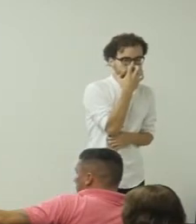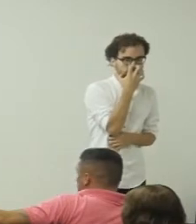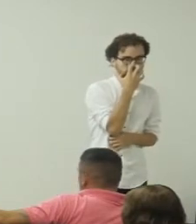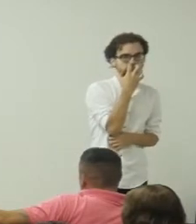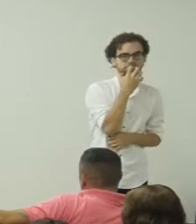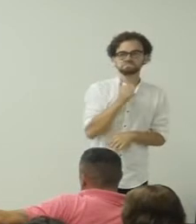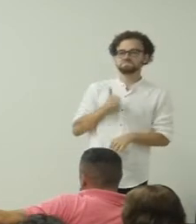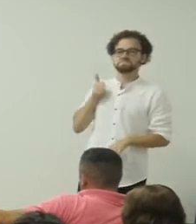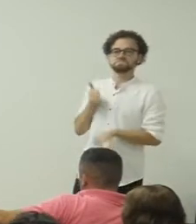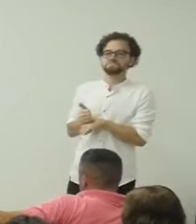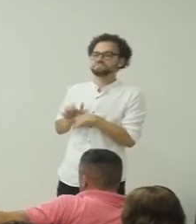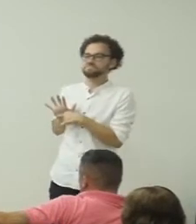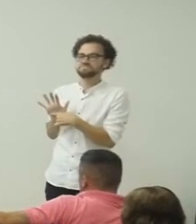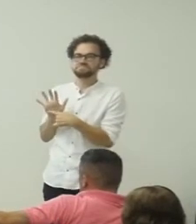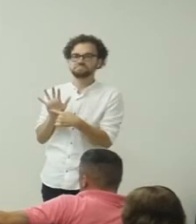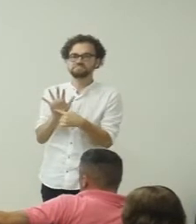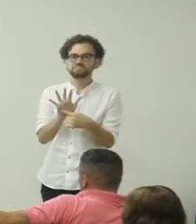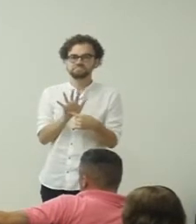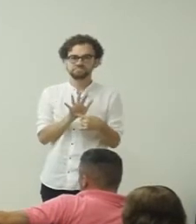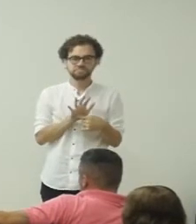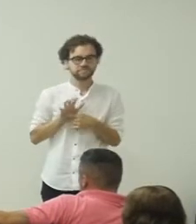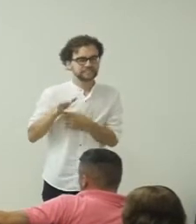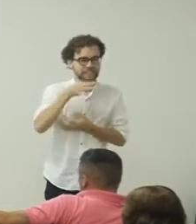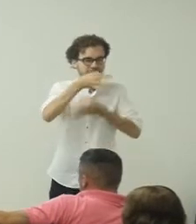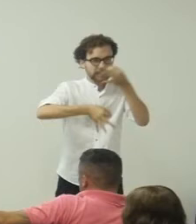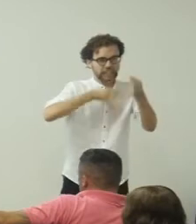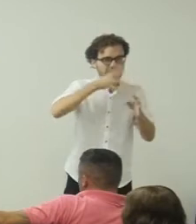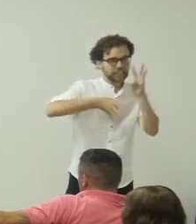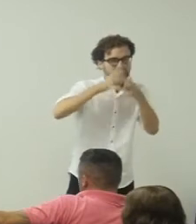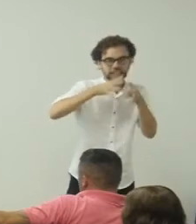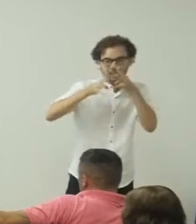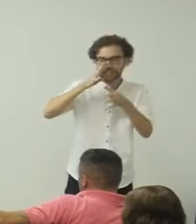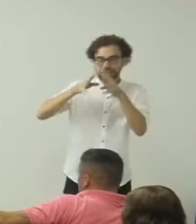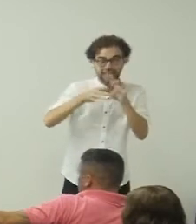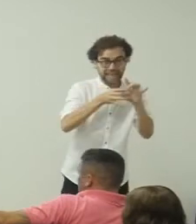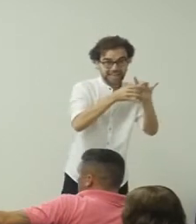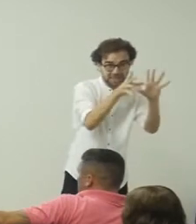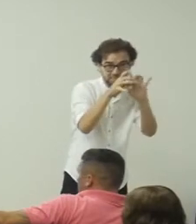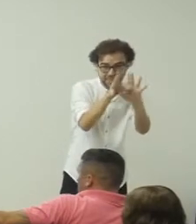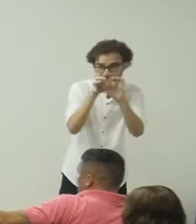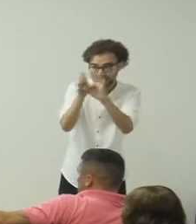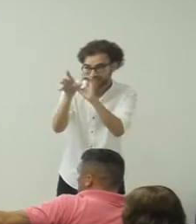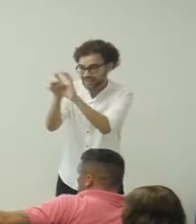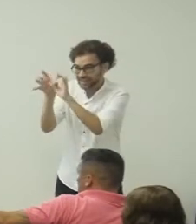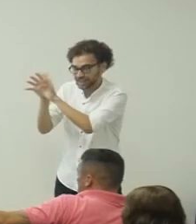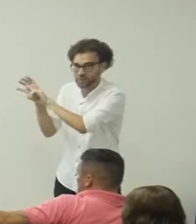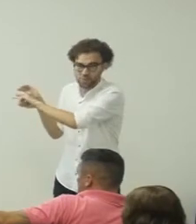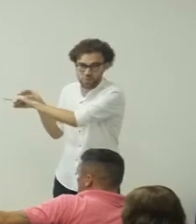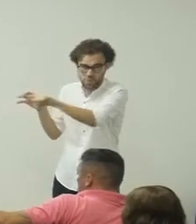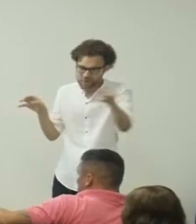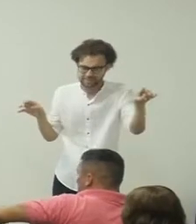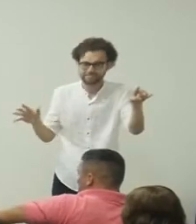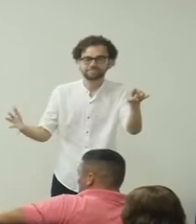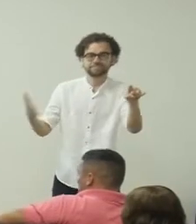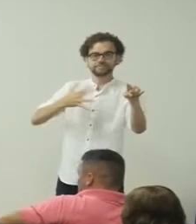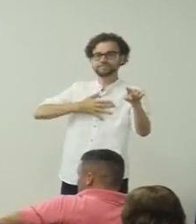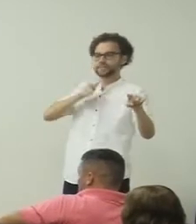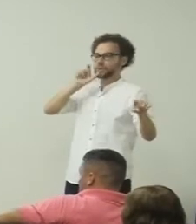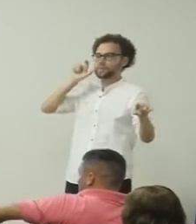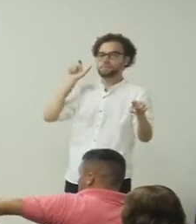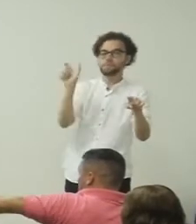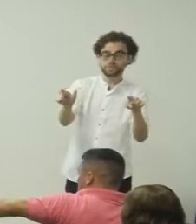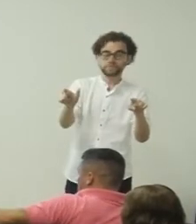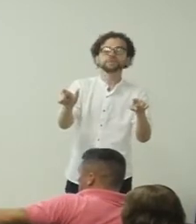melhor. Critica a liberdade individual de cada um, ou seja, né, a palavra dele que vale, a liberdade do outro não. E